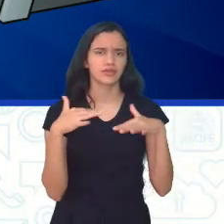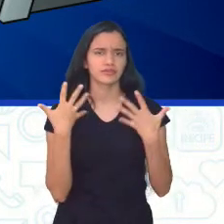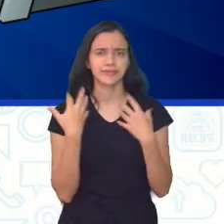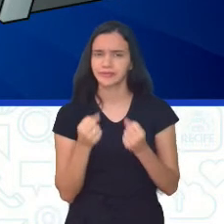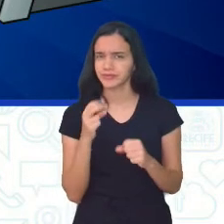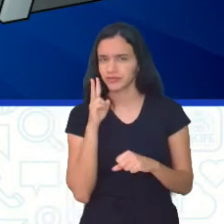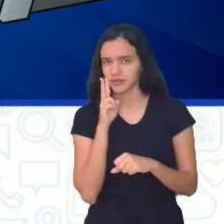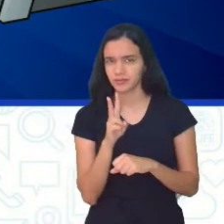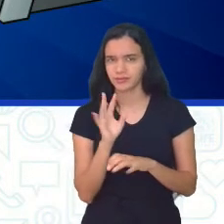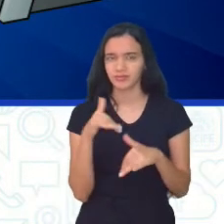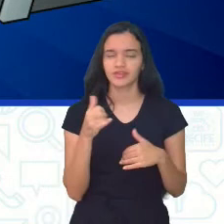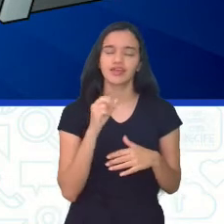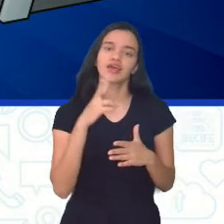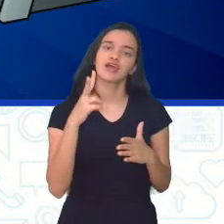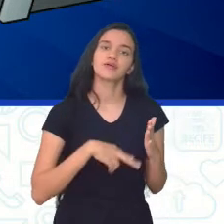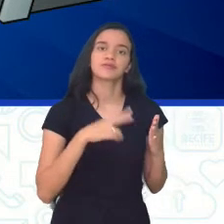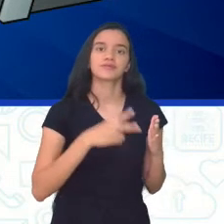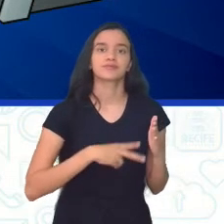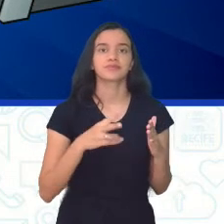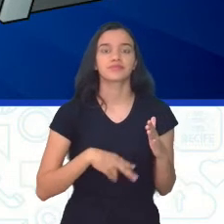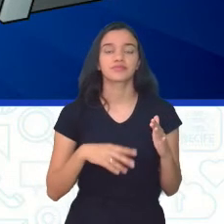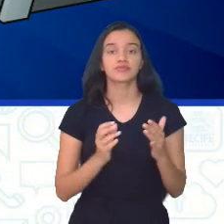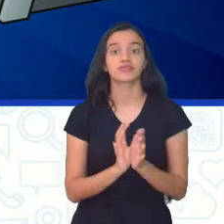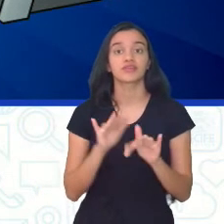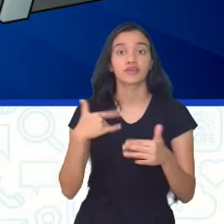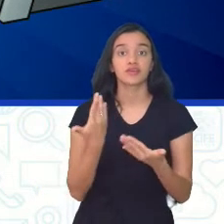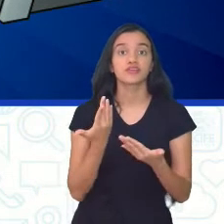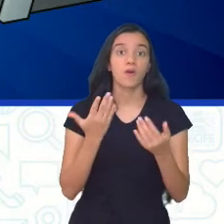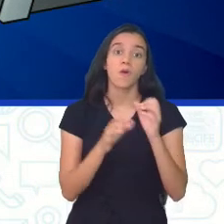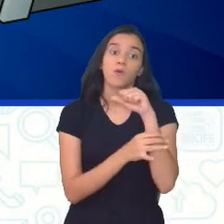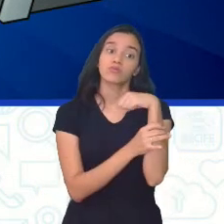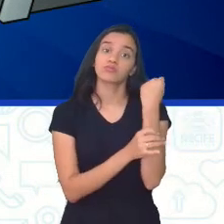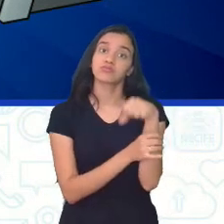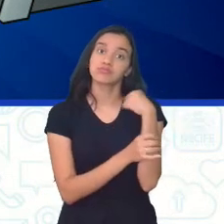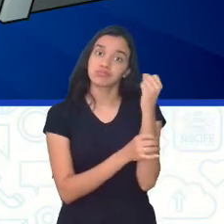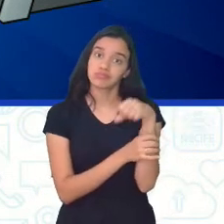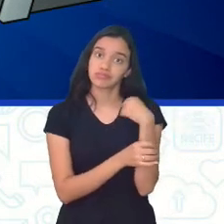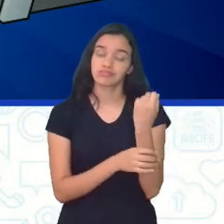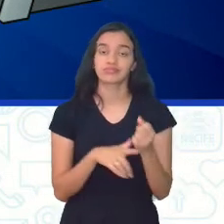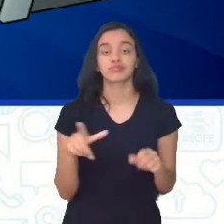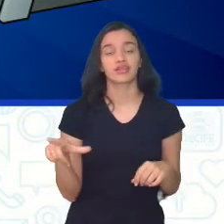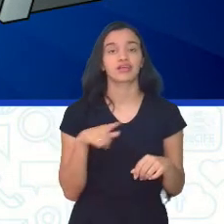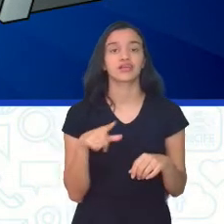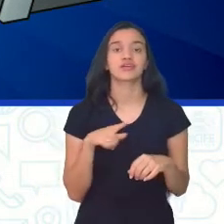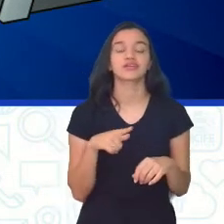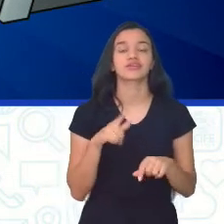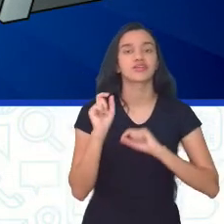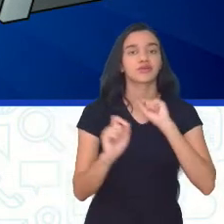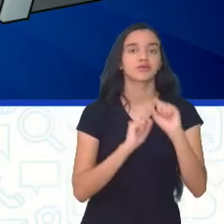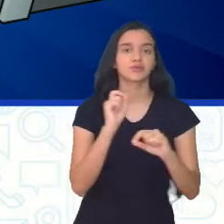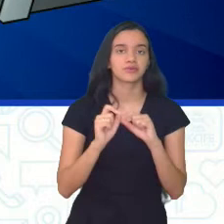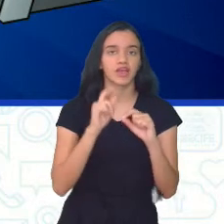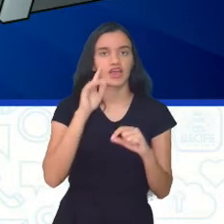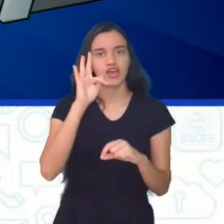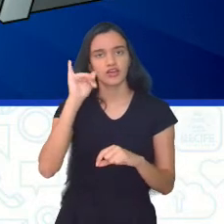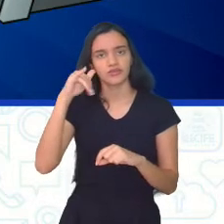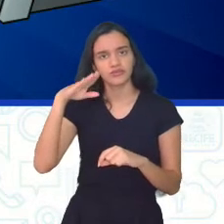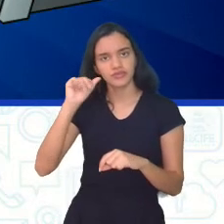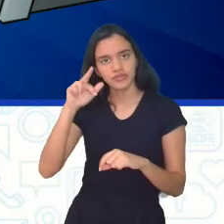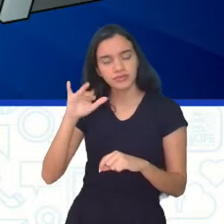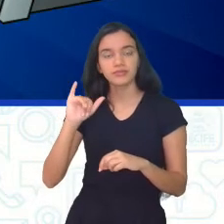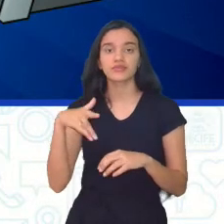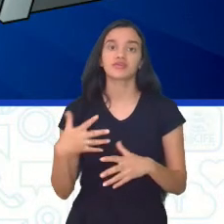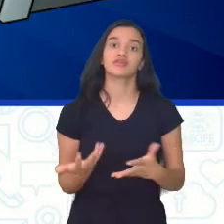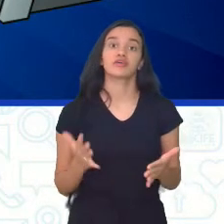se é isso mesmo através da leitura. Os nervos motores são os que contêm somente fibras motoras e que conduzem